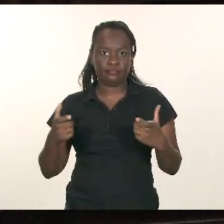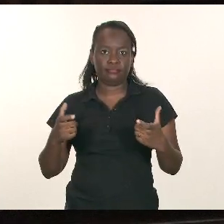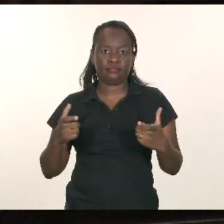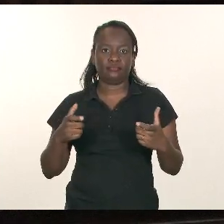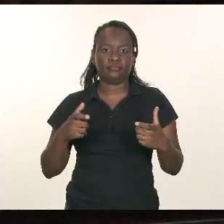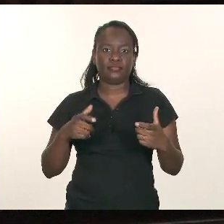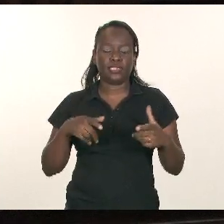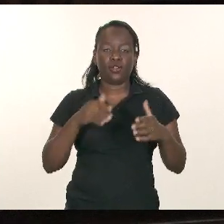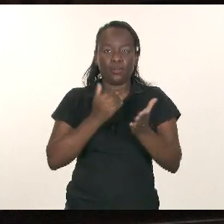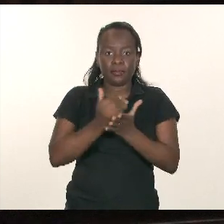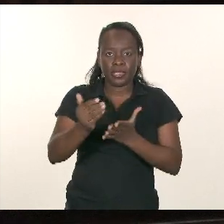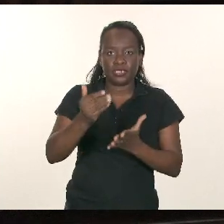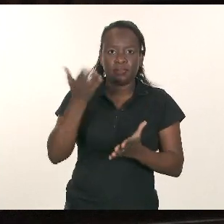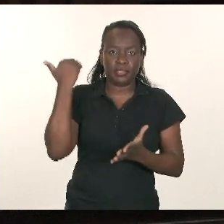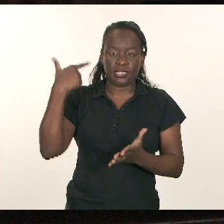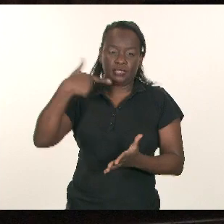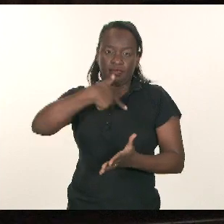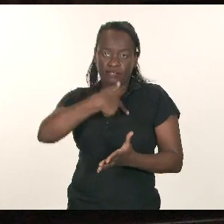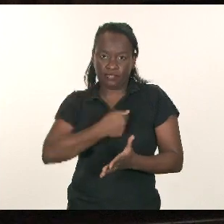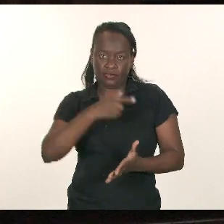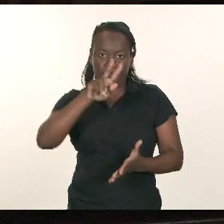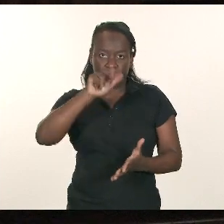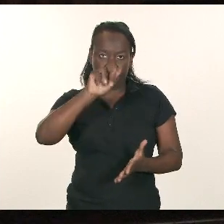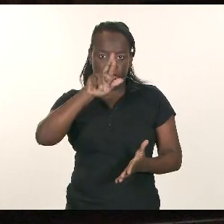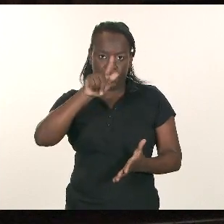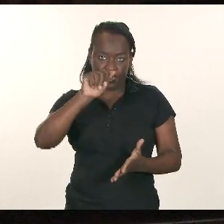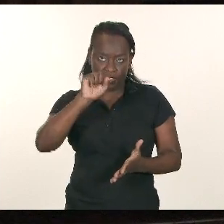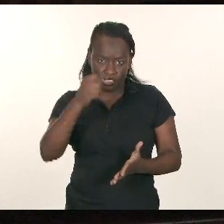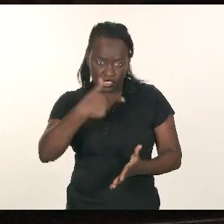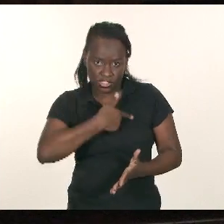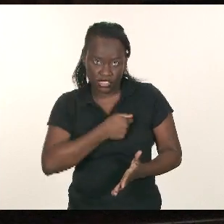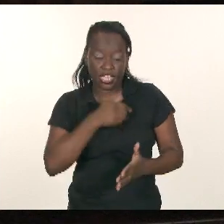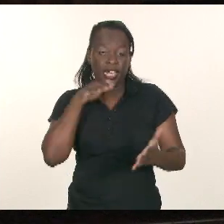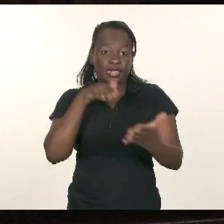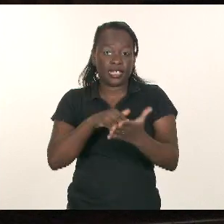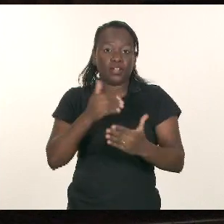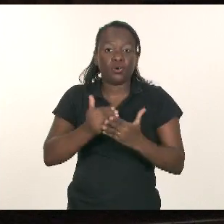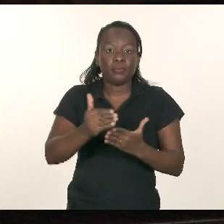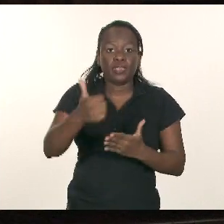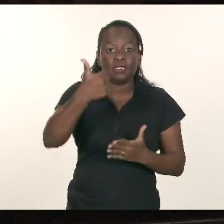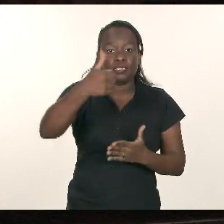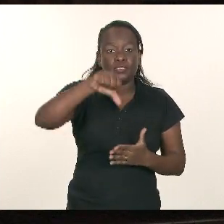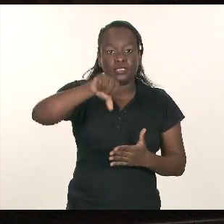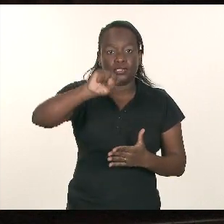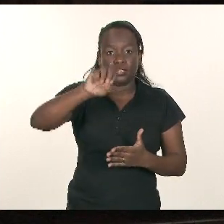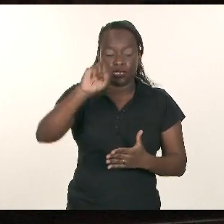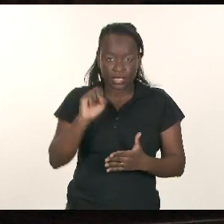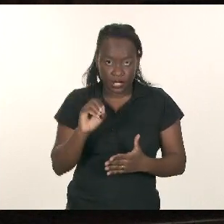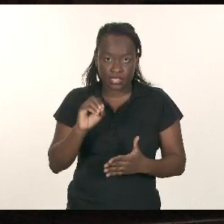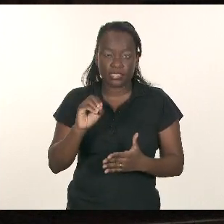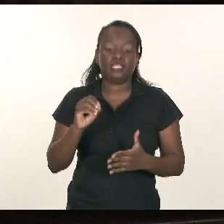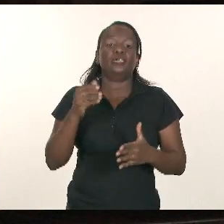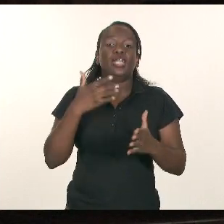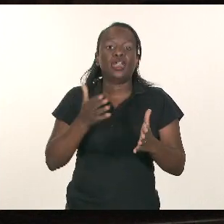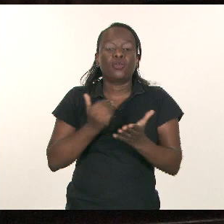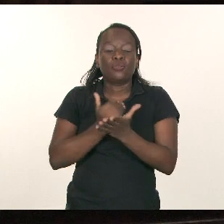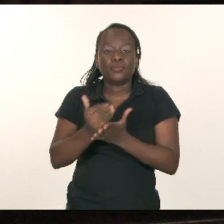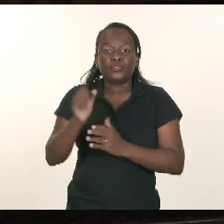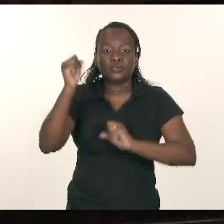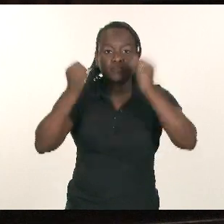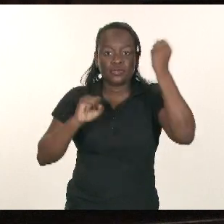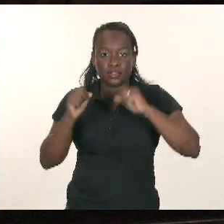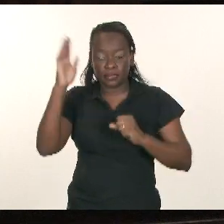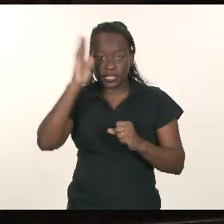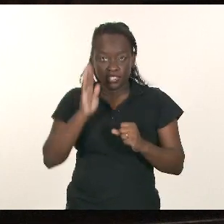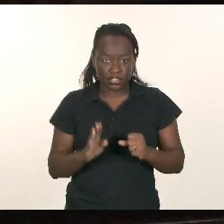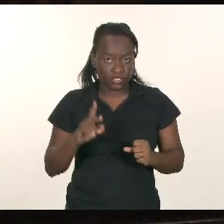de Vargas até o início dos anos 80, mostra que quem acaba puxando o desenvolvimento industrial brasileiro